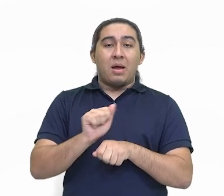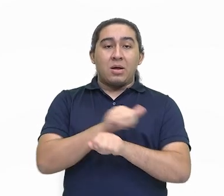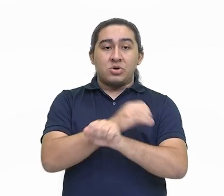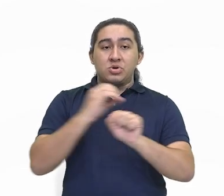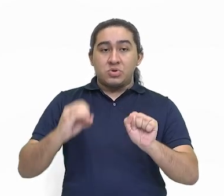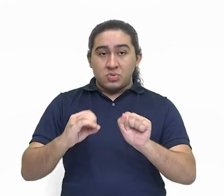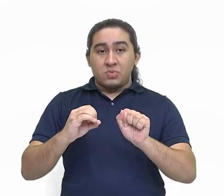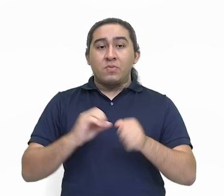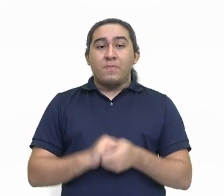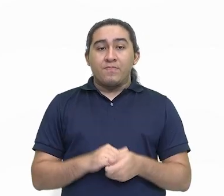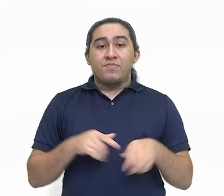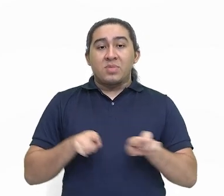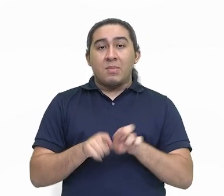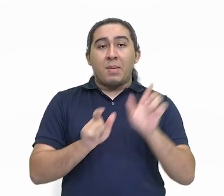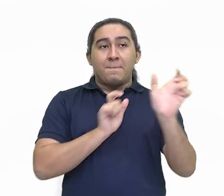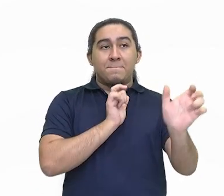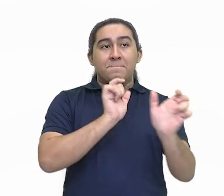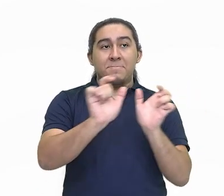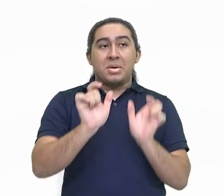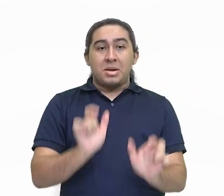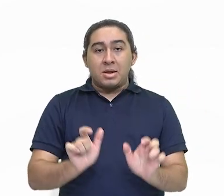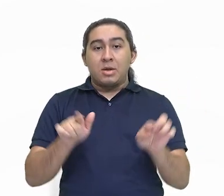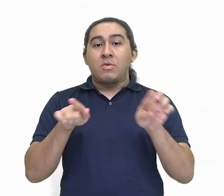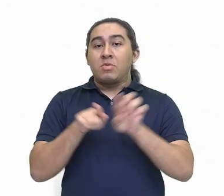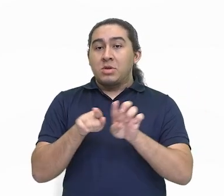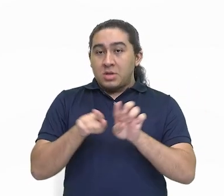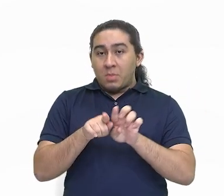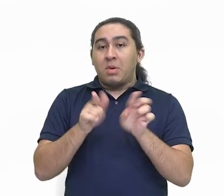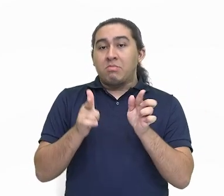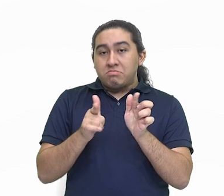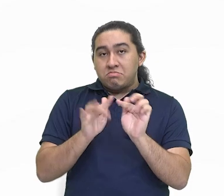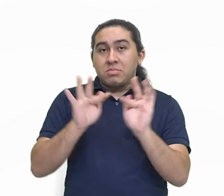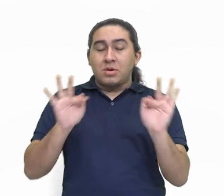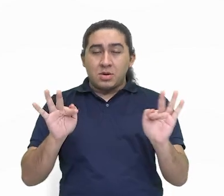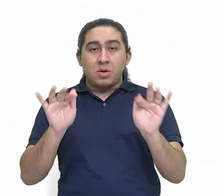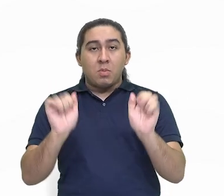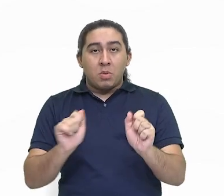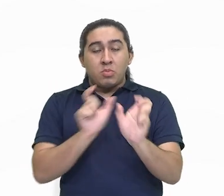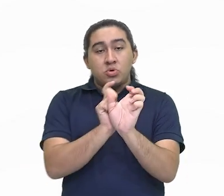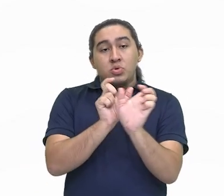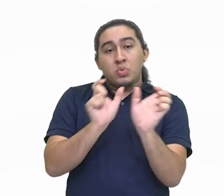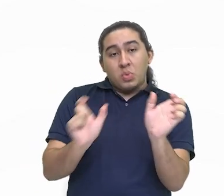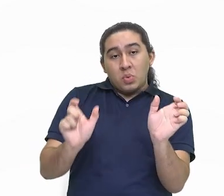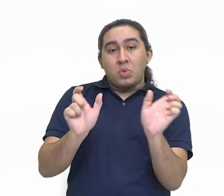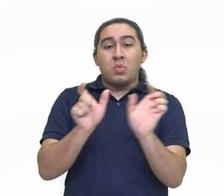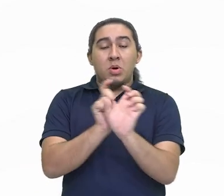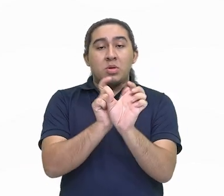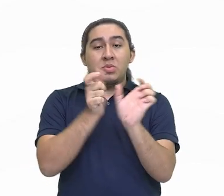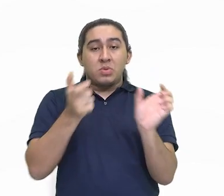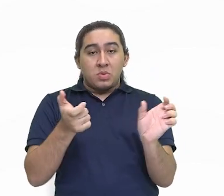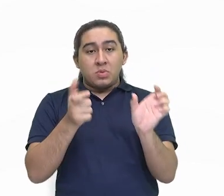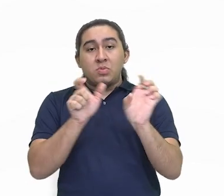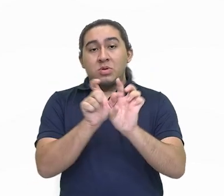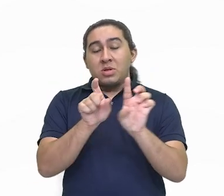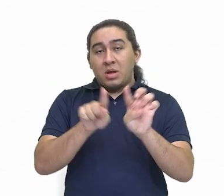artigos. Permuta de palavras ou enunciados por sinônimos,